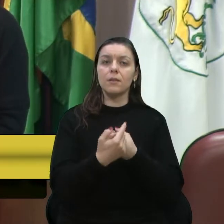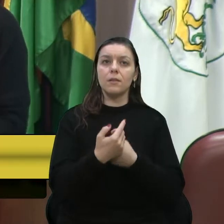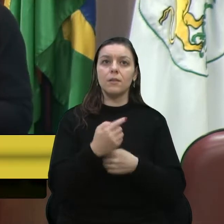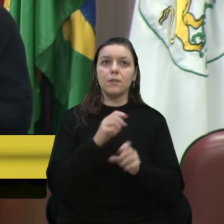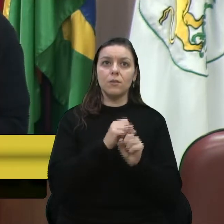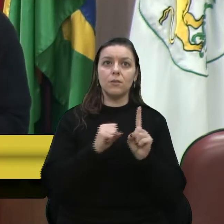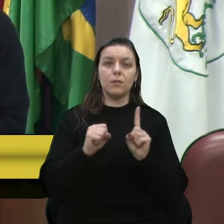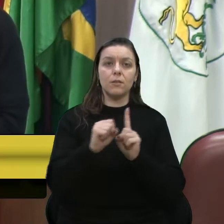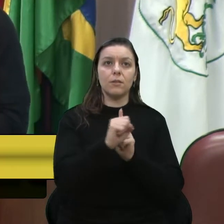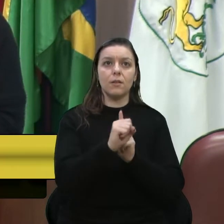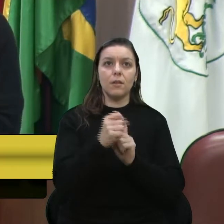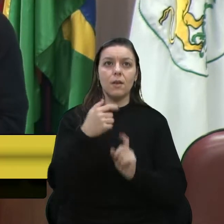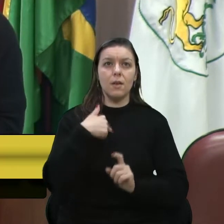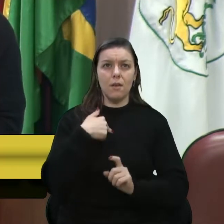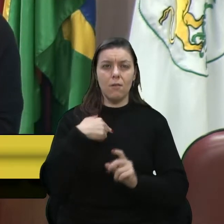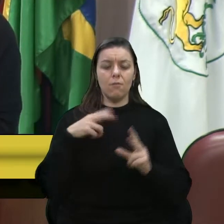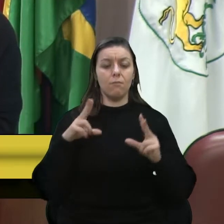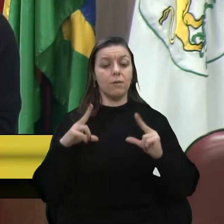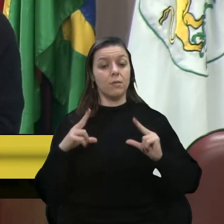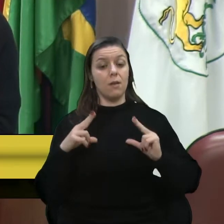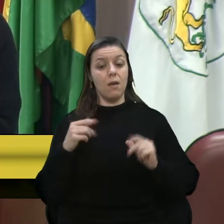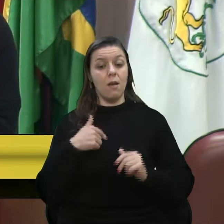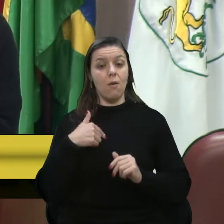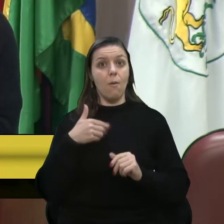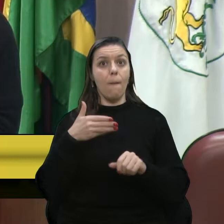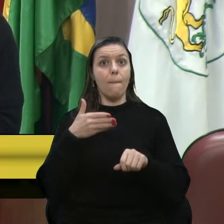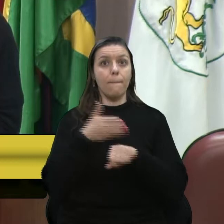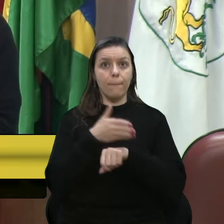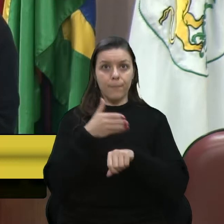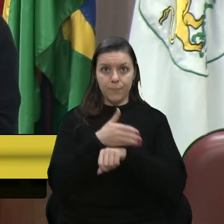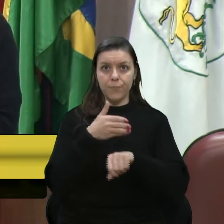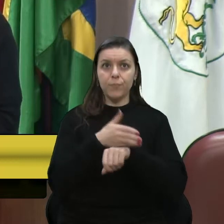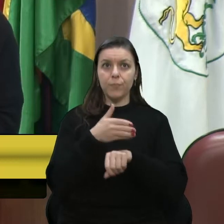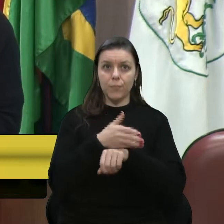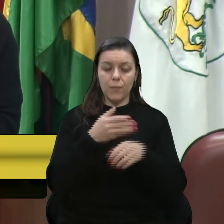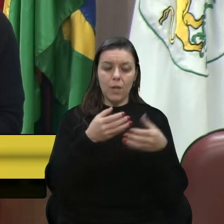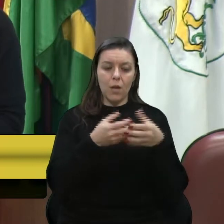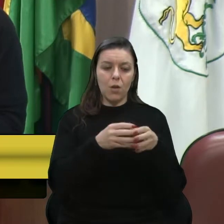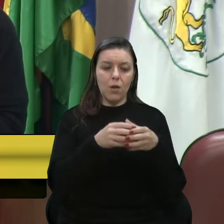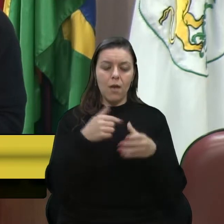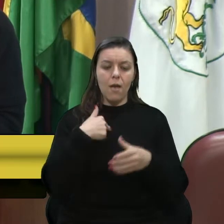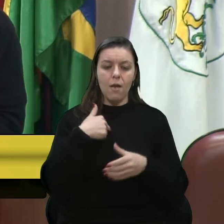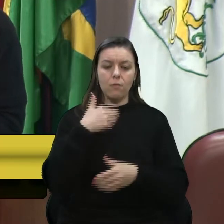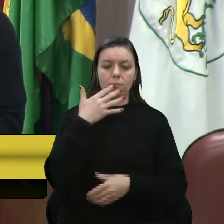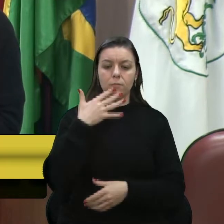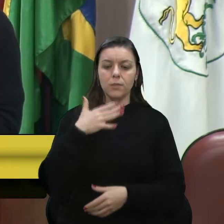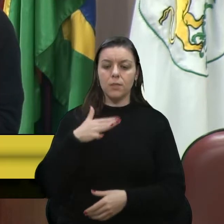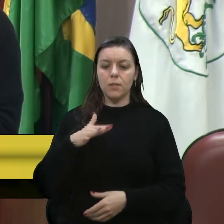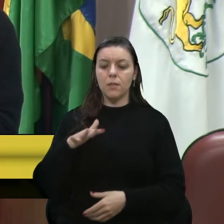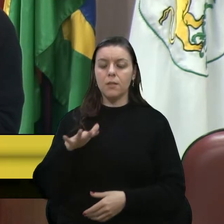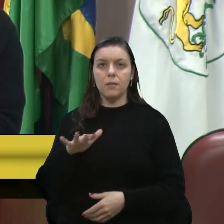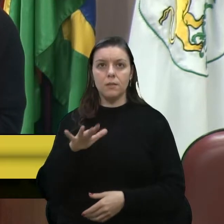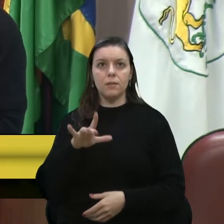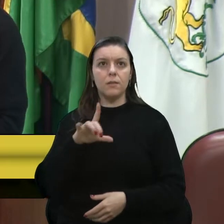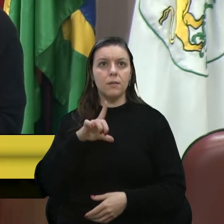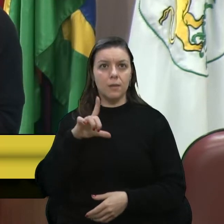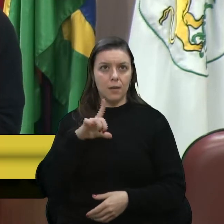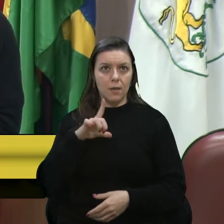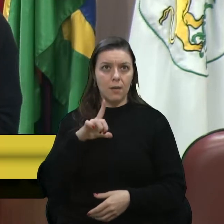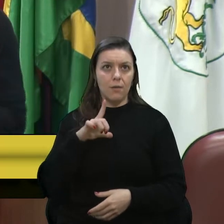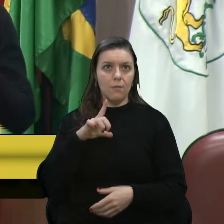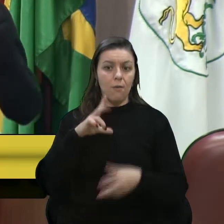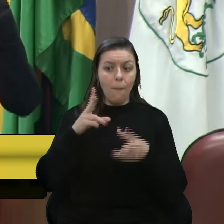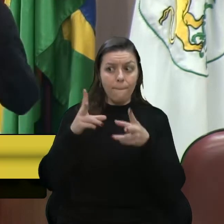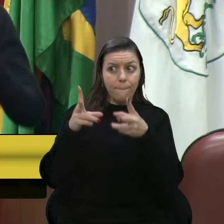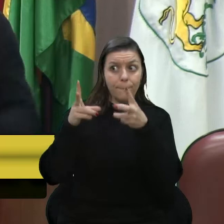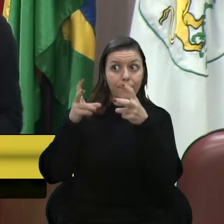social. E eu, particularmente, me sinto parte disso. Me sinto uma das crianças que foi olhada,